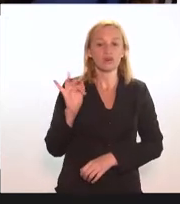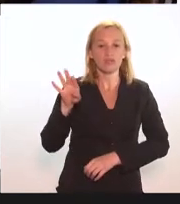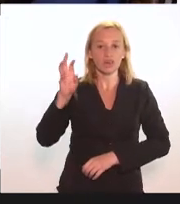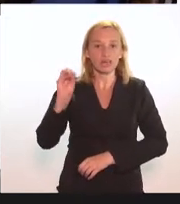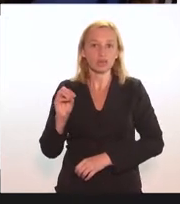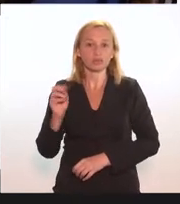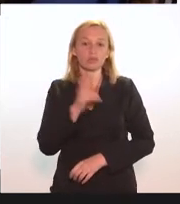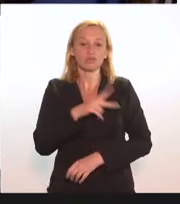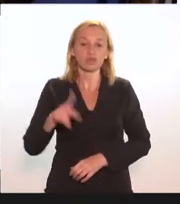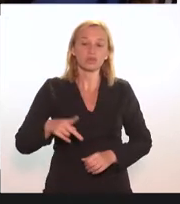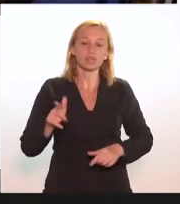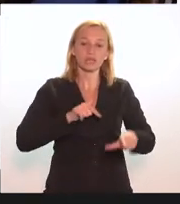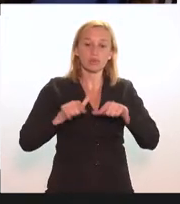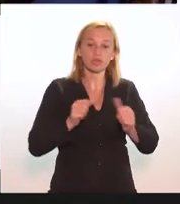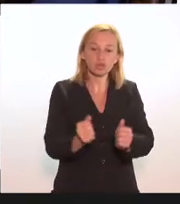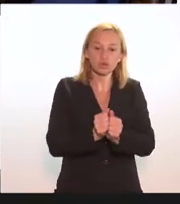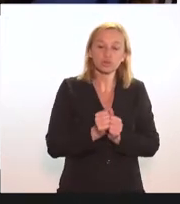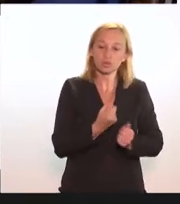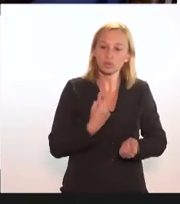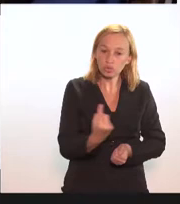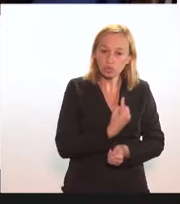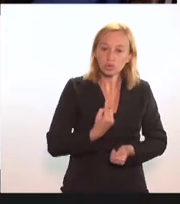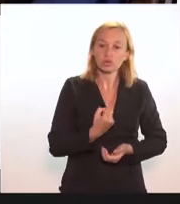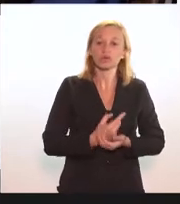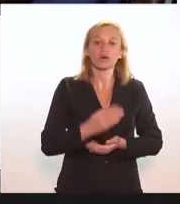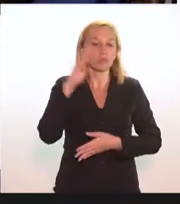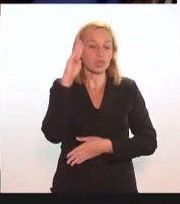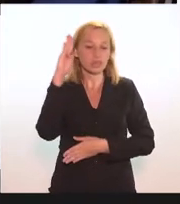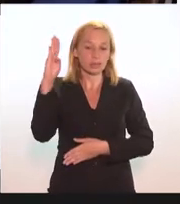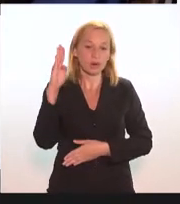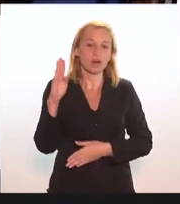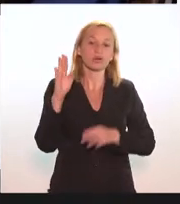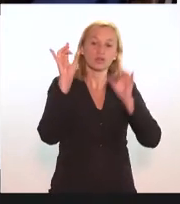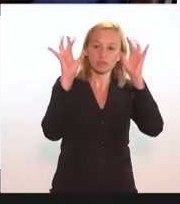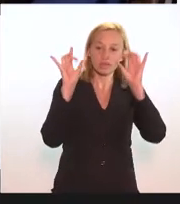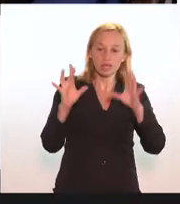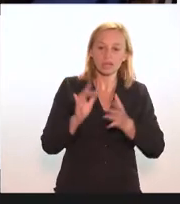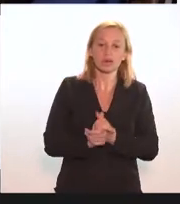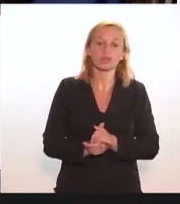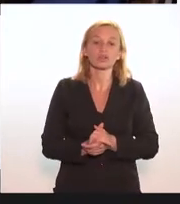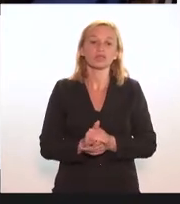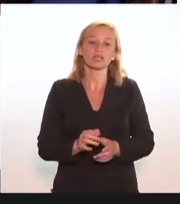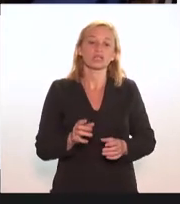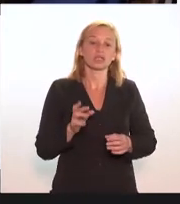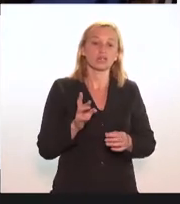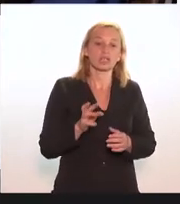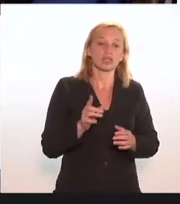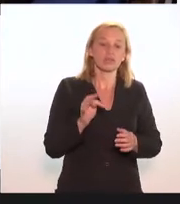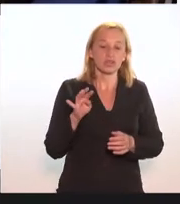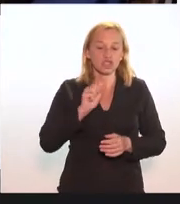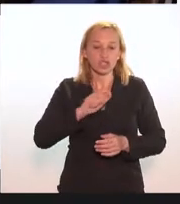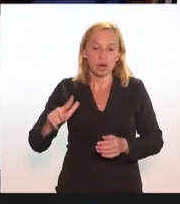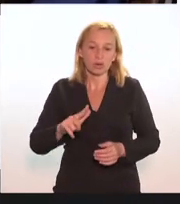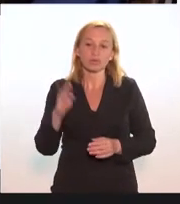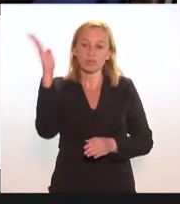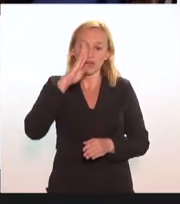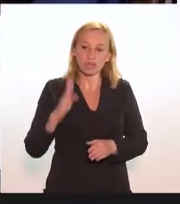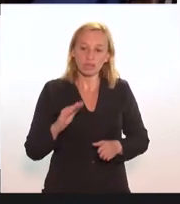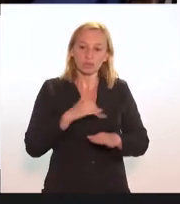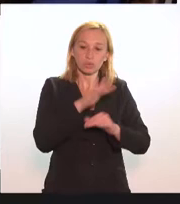seja, se não o principal, um dos principais especialistas em federalismo fiscal no Brasil como um